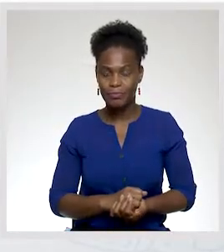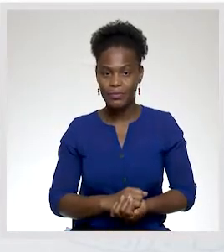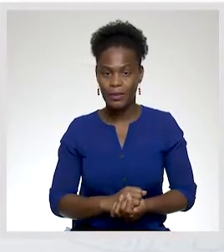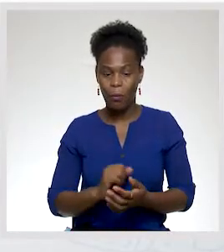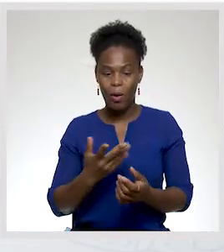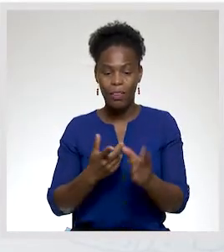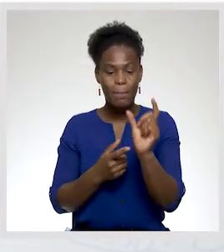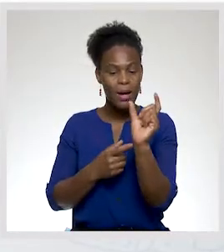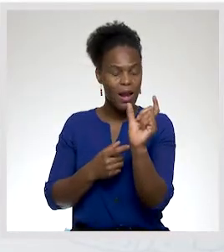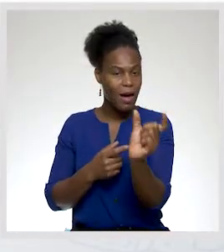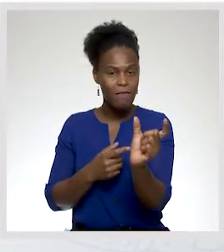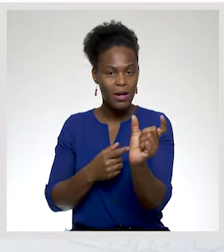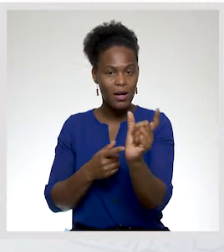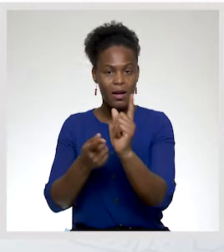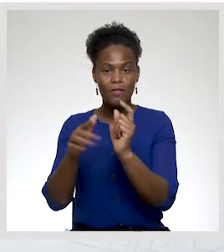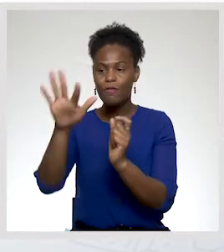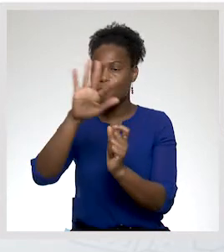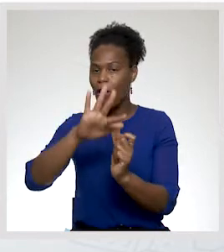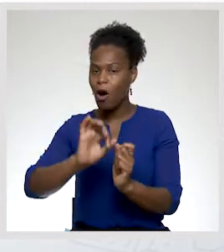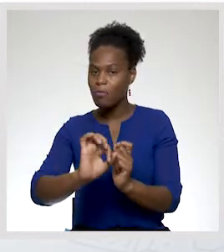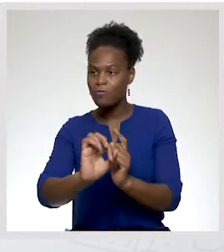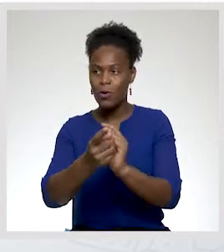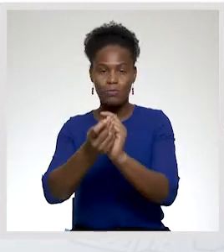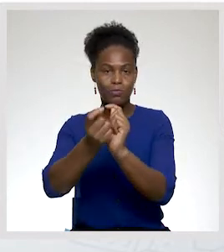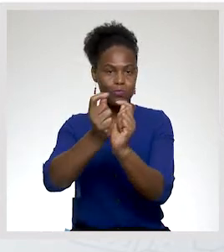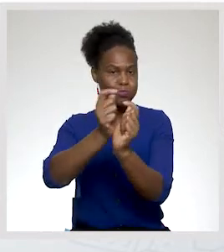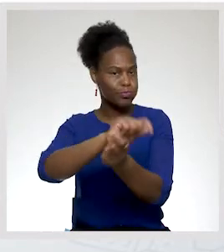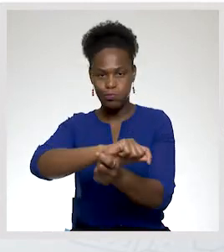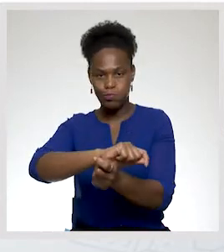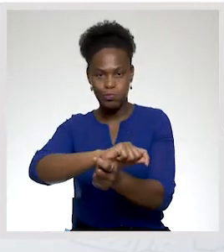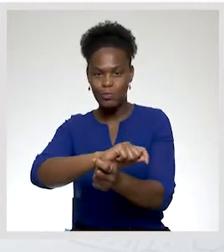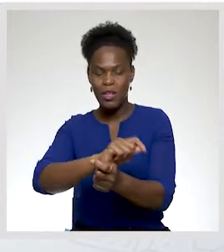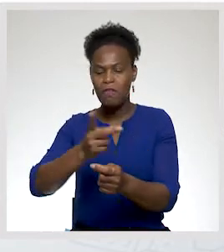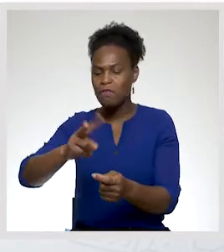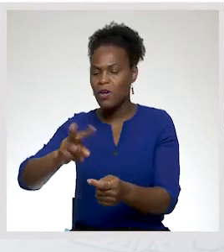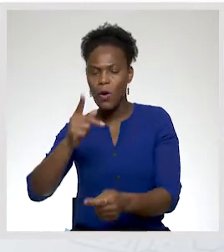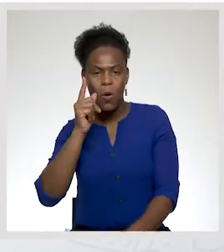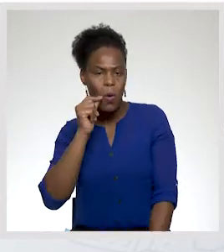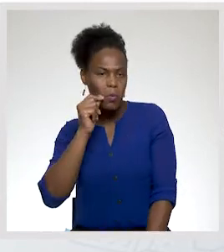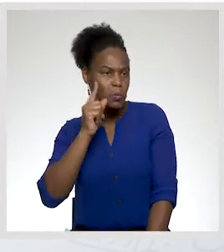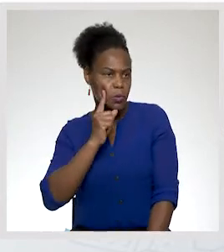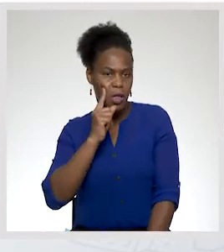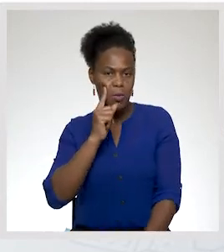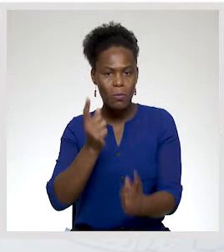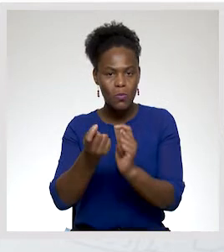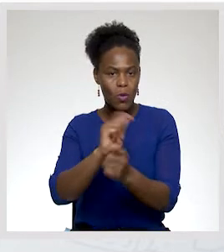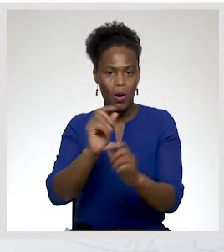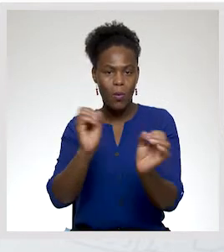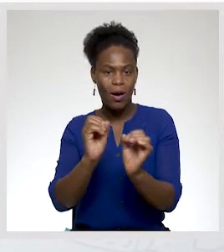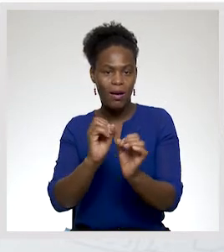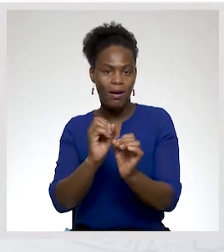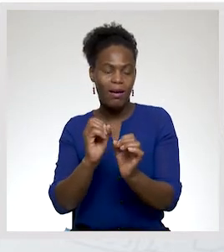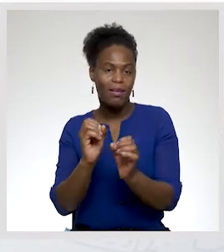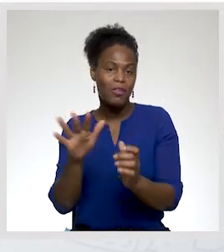as palavras que não mudam de forma, não variam em gênero, nem em número, damos o